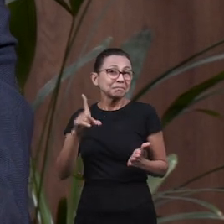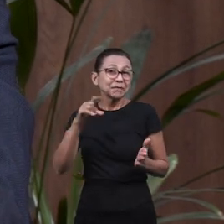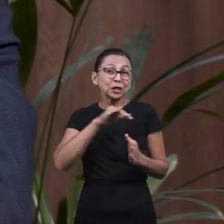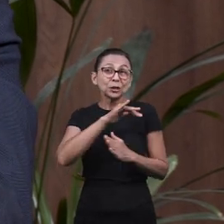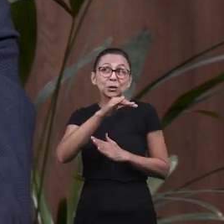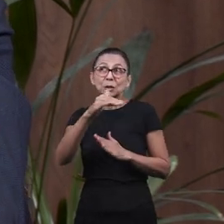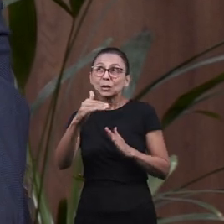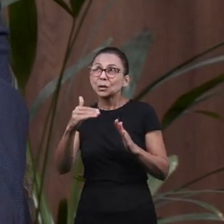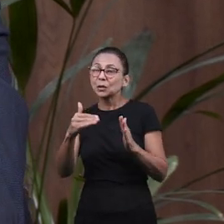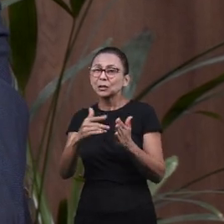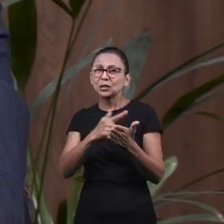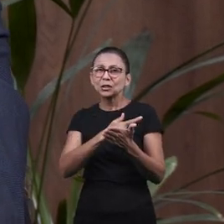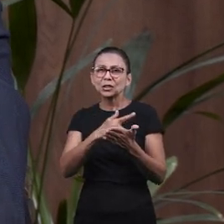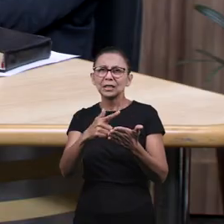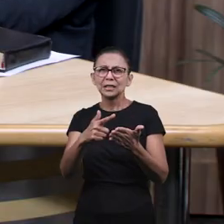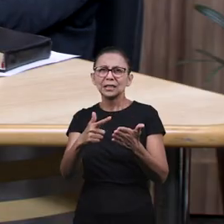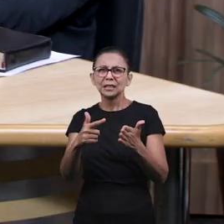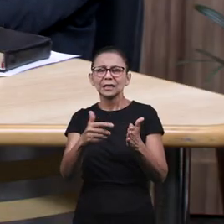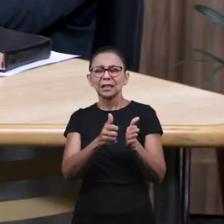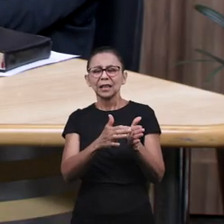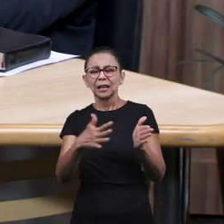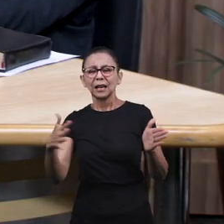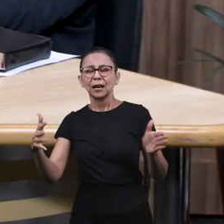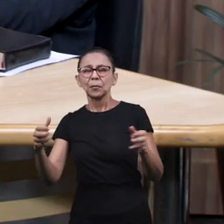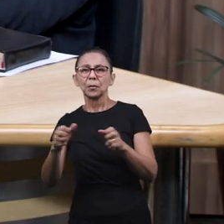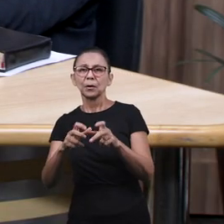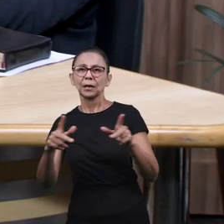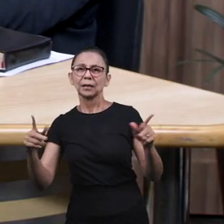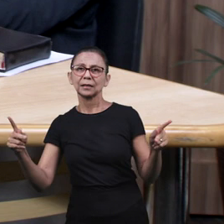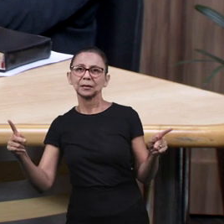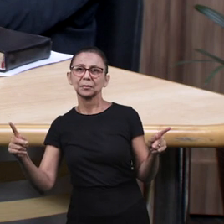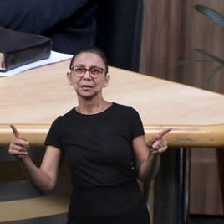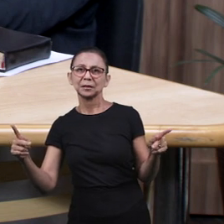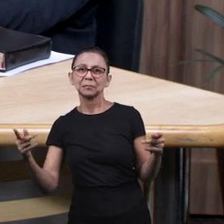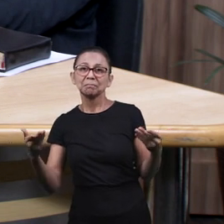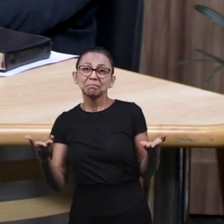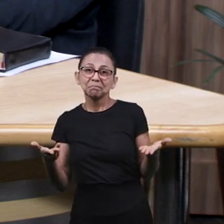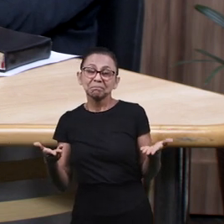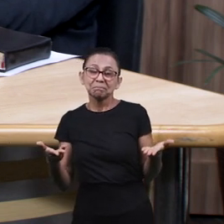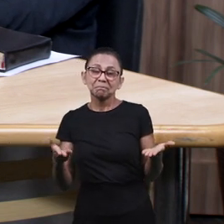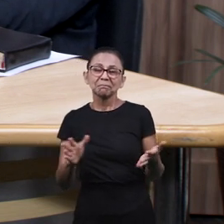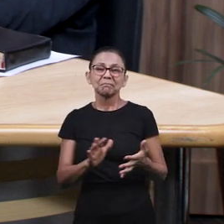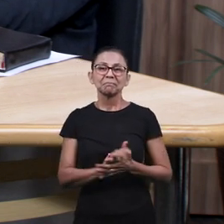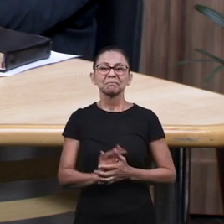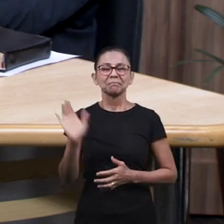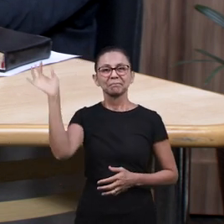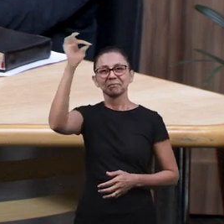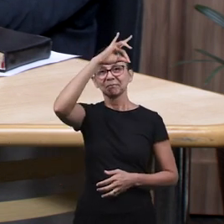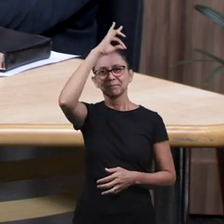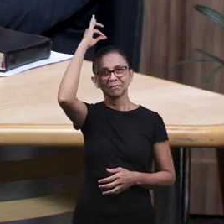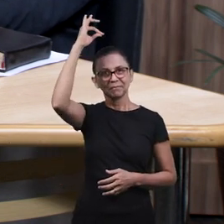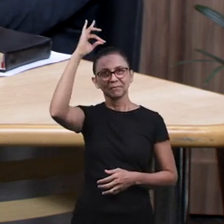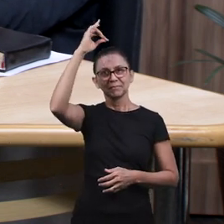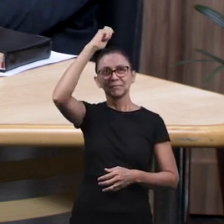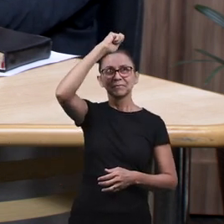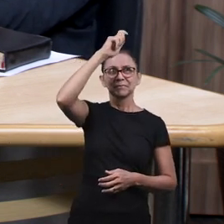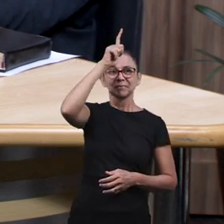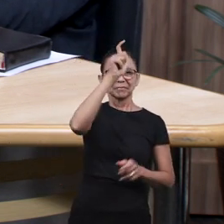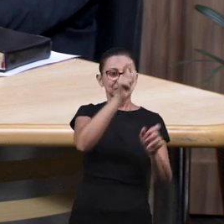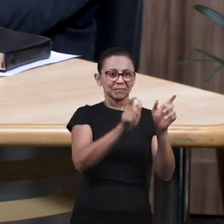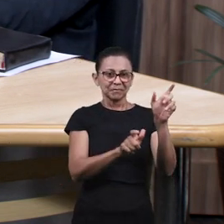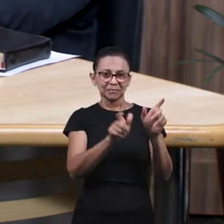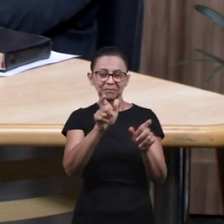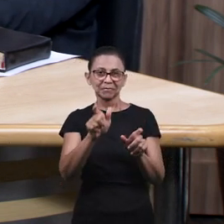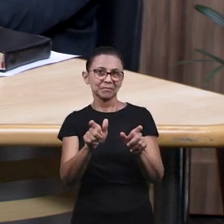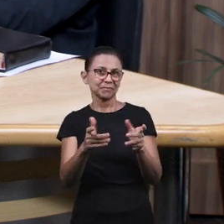pelo Espírito Santo. Então, quando o Gênesis estava sendo escrito, quem é que estava inspirando Moisés para escrever o Gênesis?